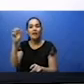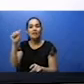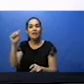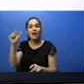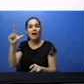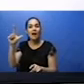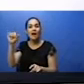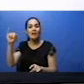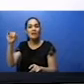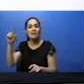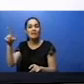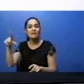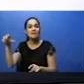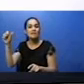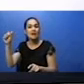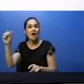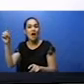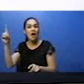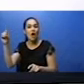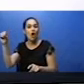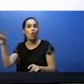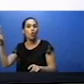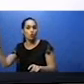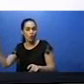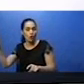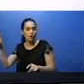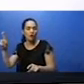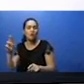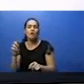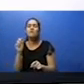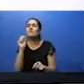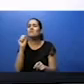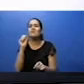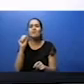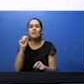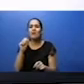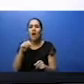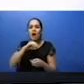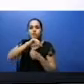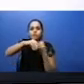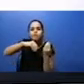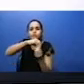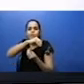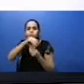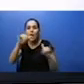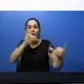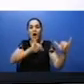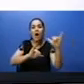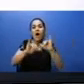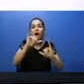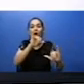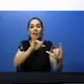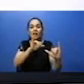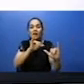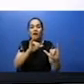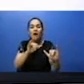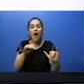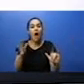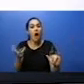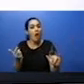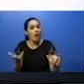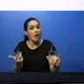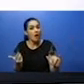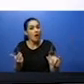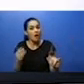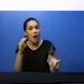meio reacional, no qual ocorre, né, essa reação química, que ele pode acelerar ou